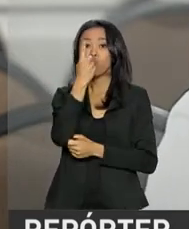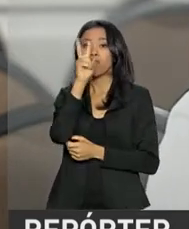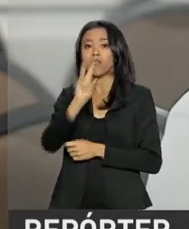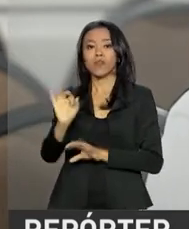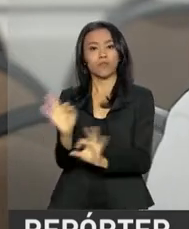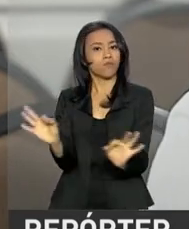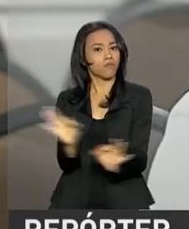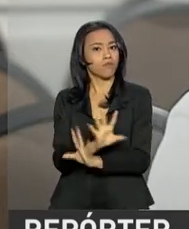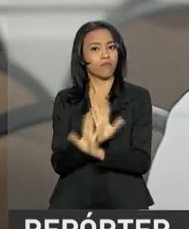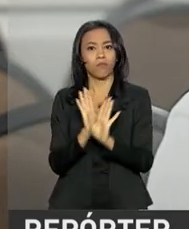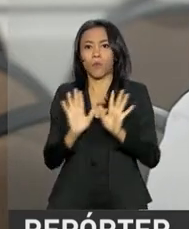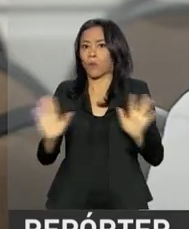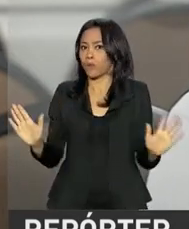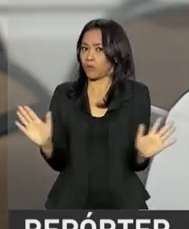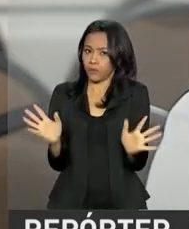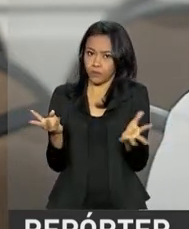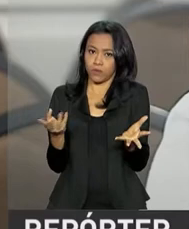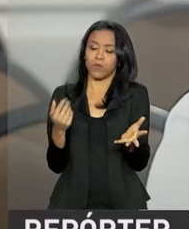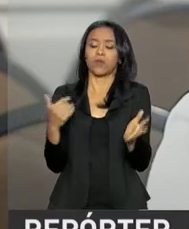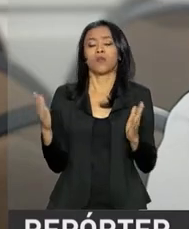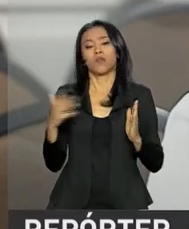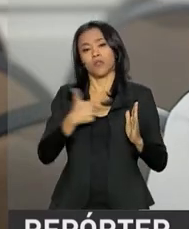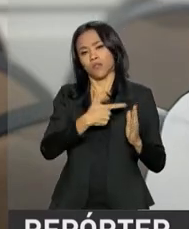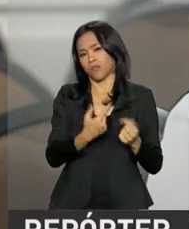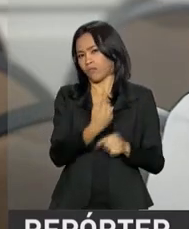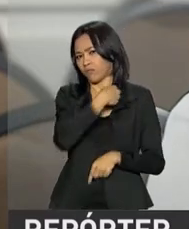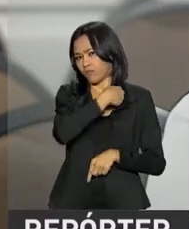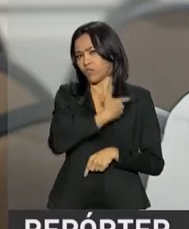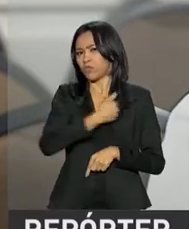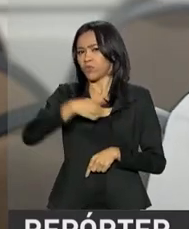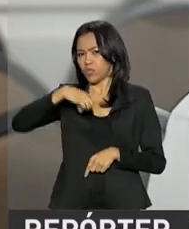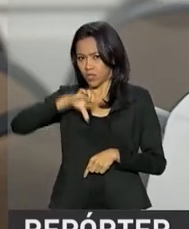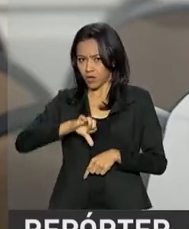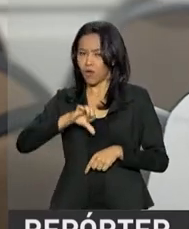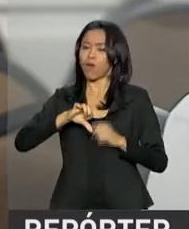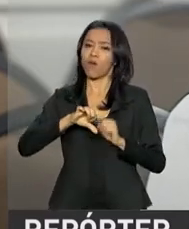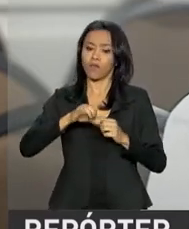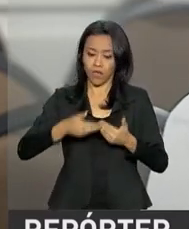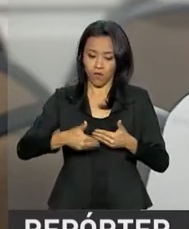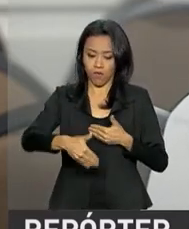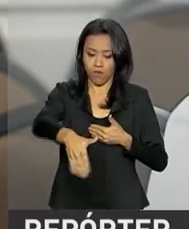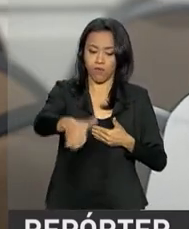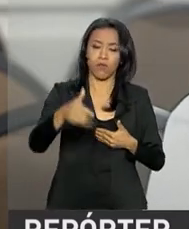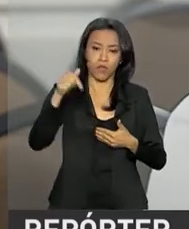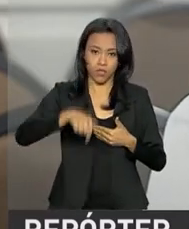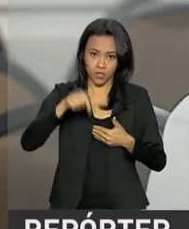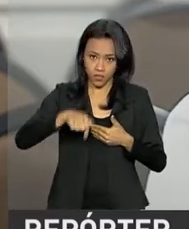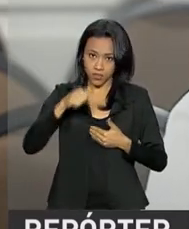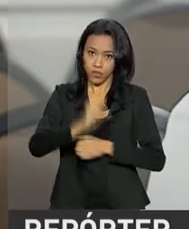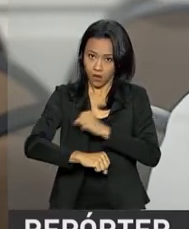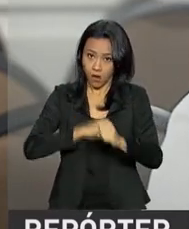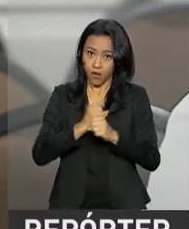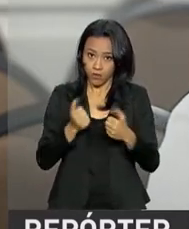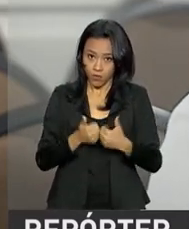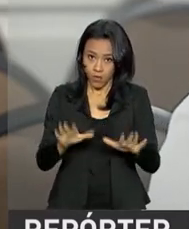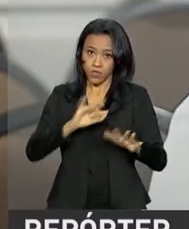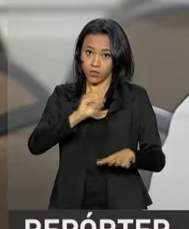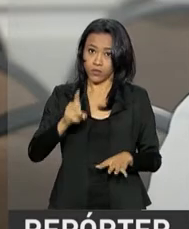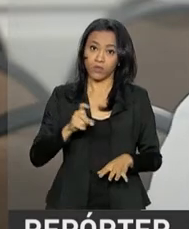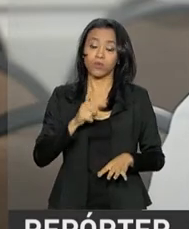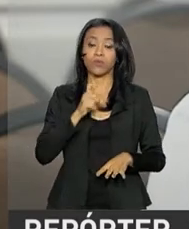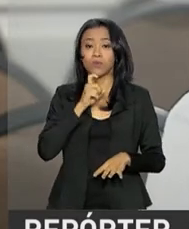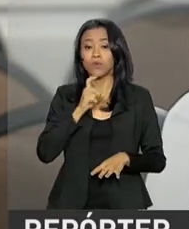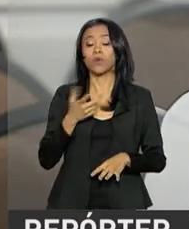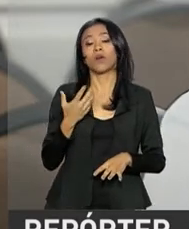é tá partir de 2019 nosso capitão então agora a partir de julho deste ano 2018 nós vamos deixar de